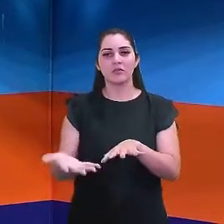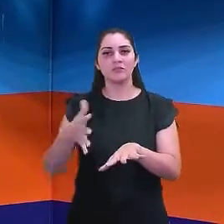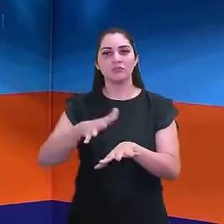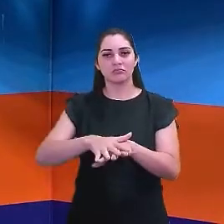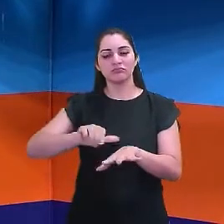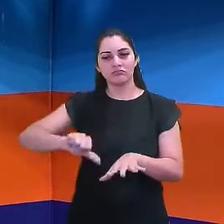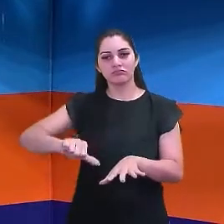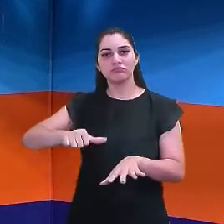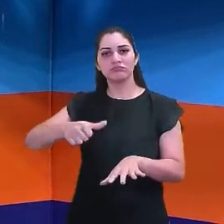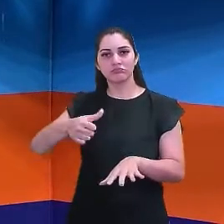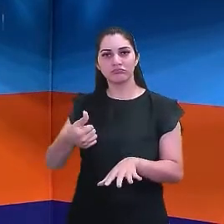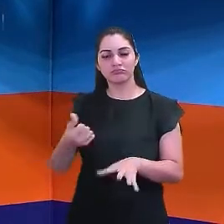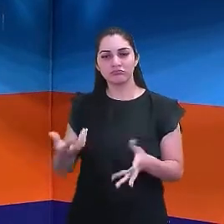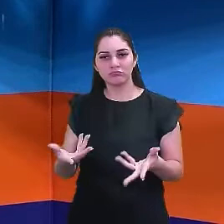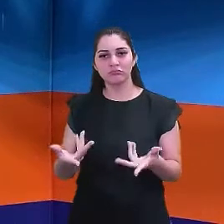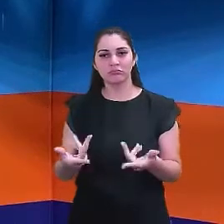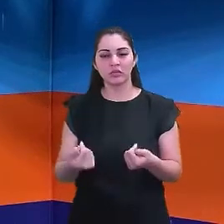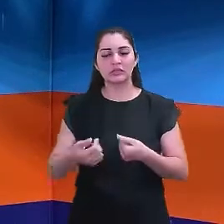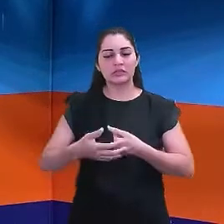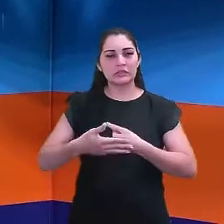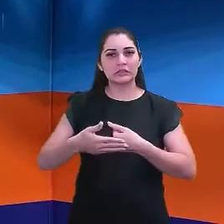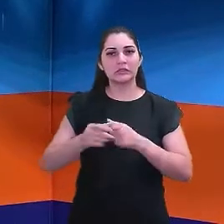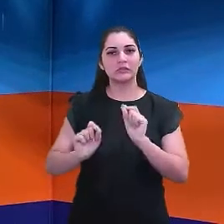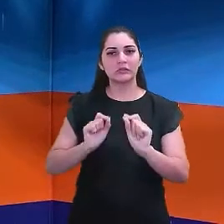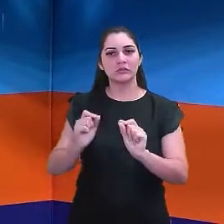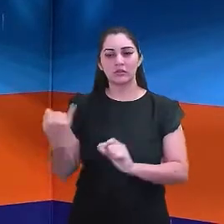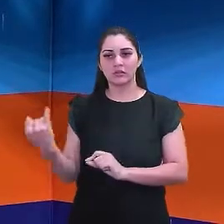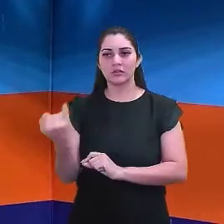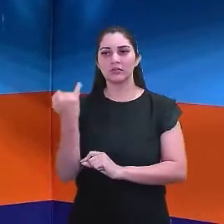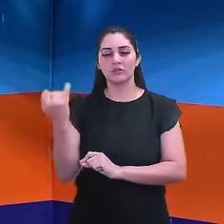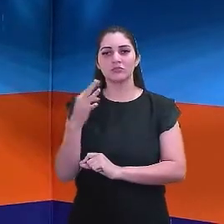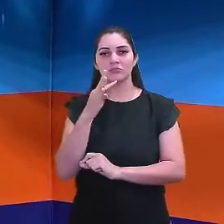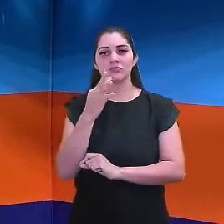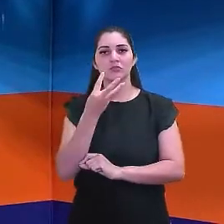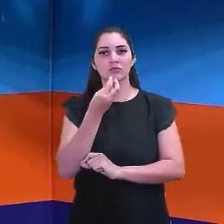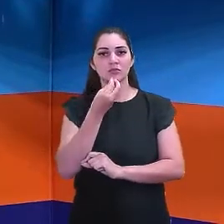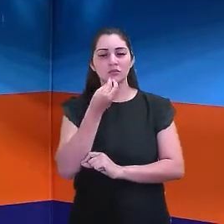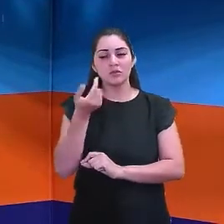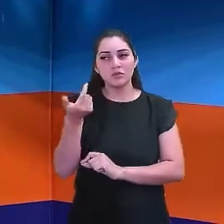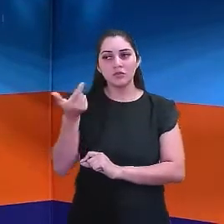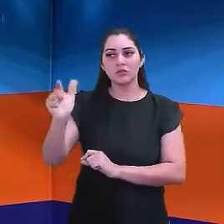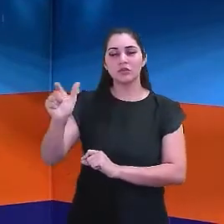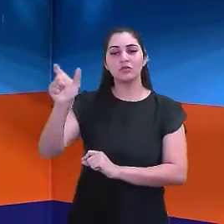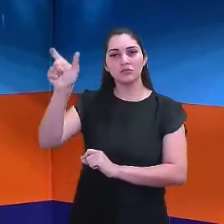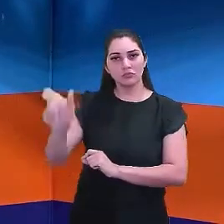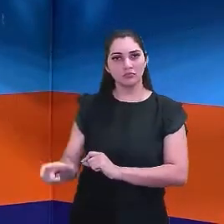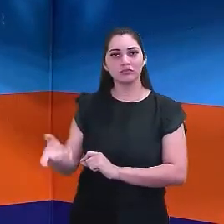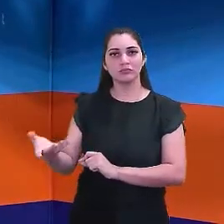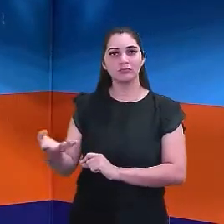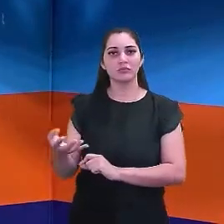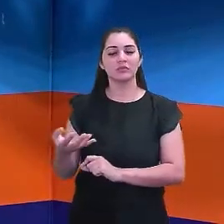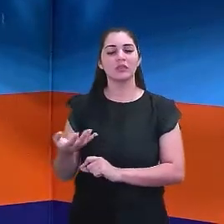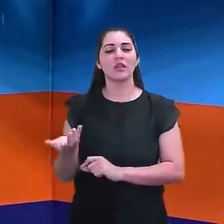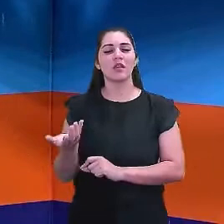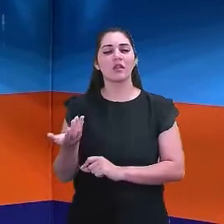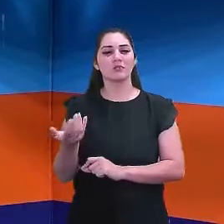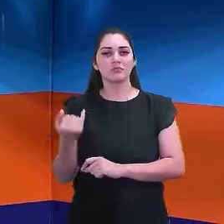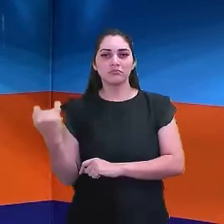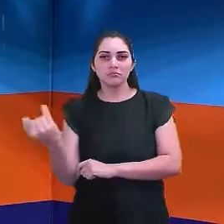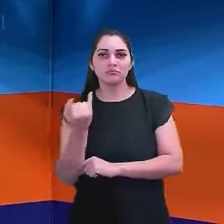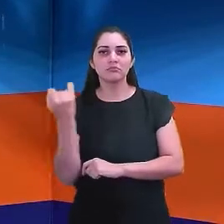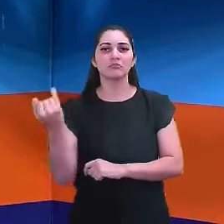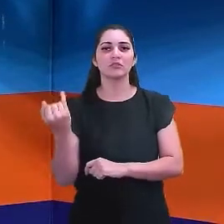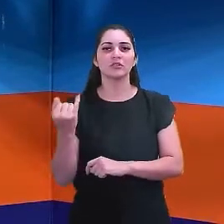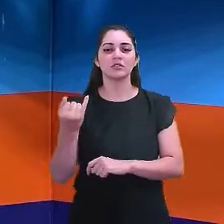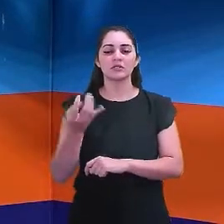qualidade, que é sensível à importância do conhecimento para o outro, é sensível à importância do conhecimento para todos